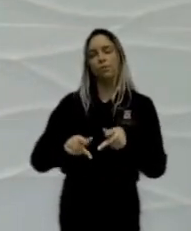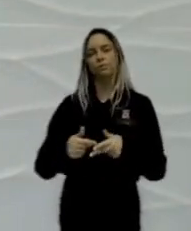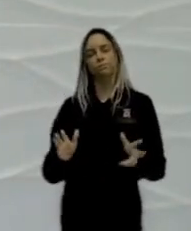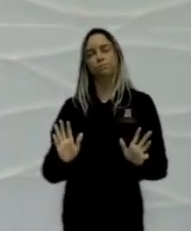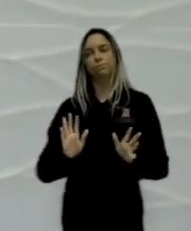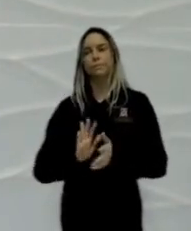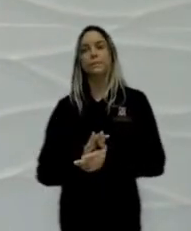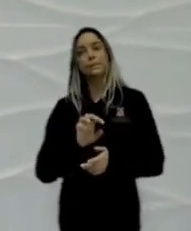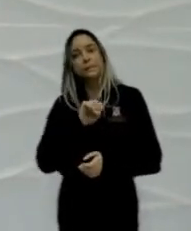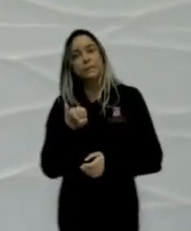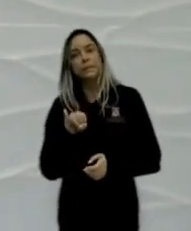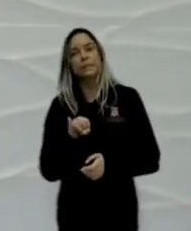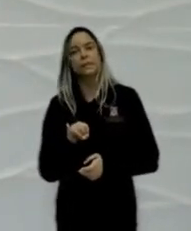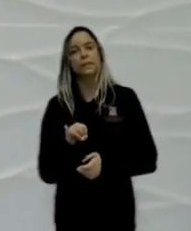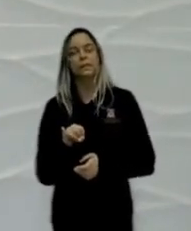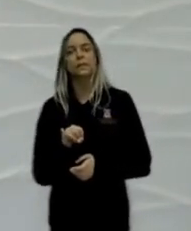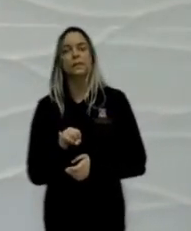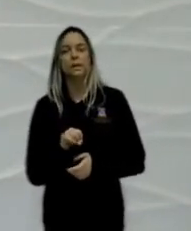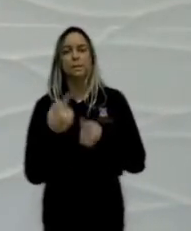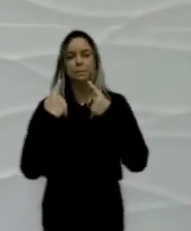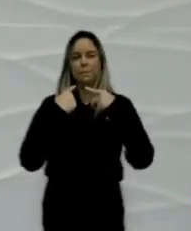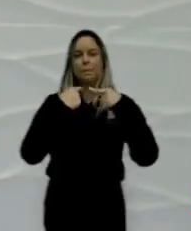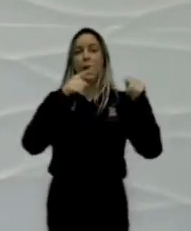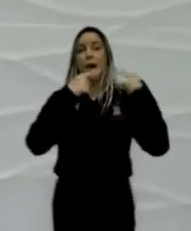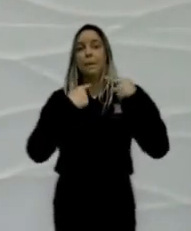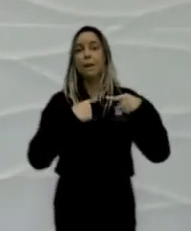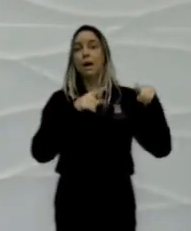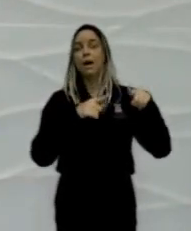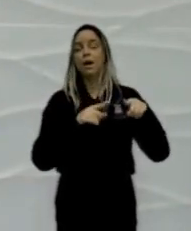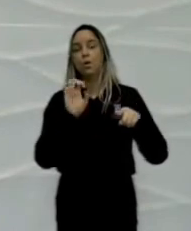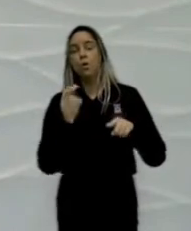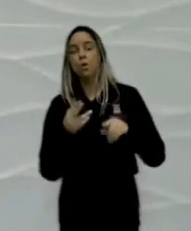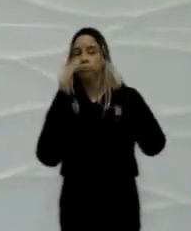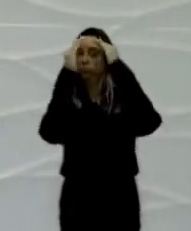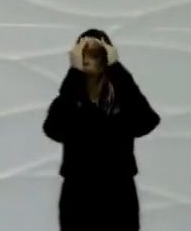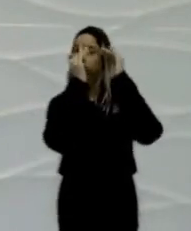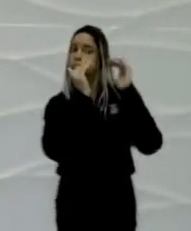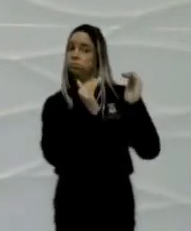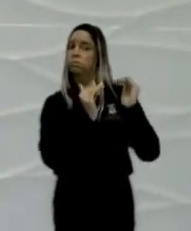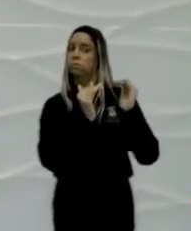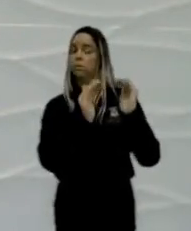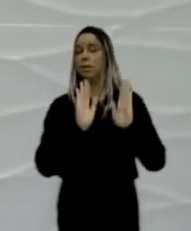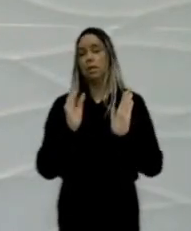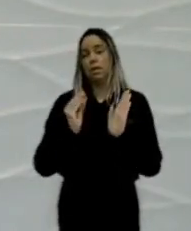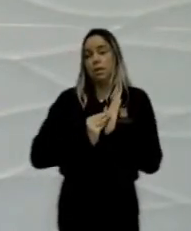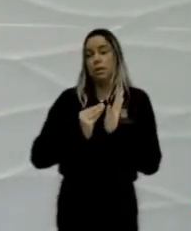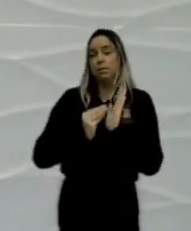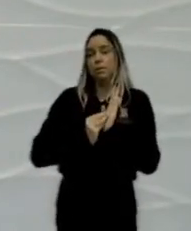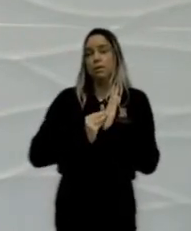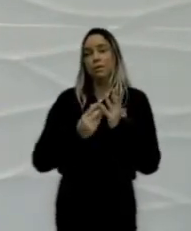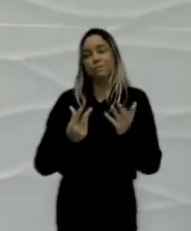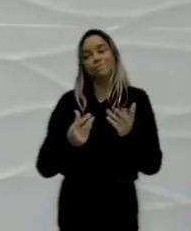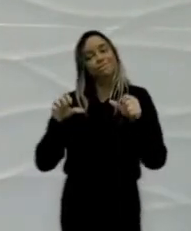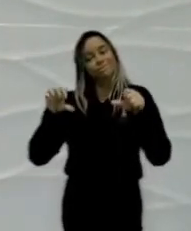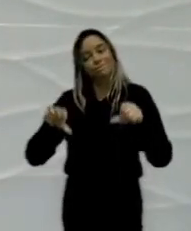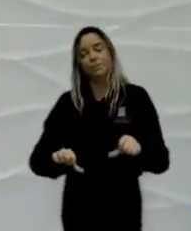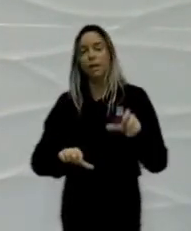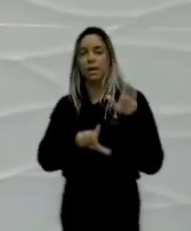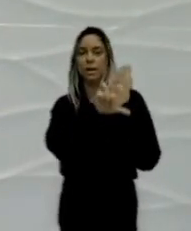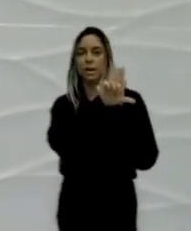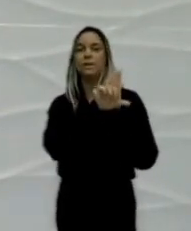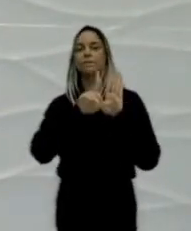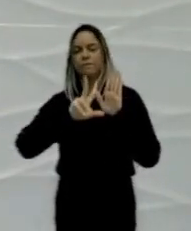se chegar um ponto de desacato, de desobediência, aí infelizmente a lei vai ser